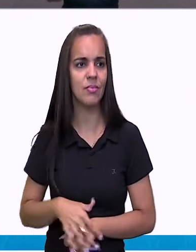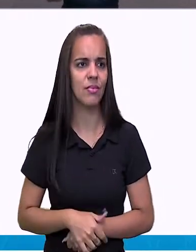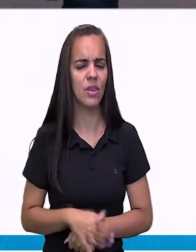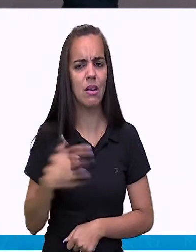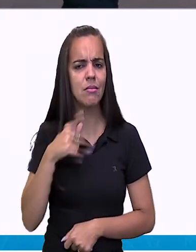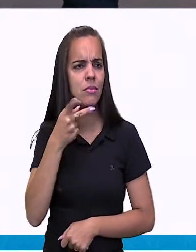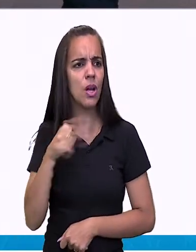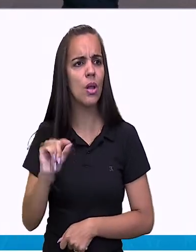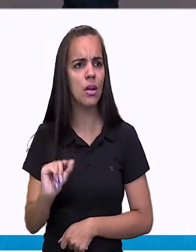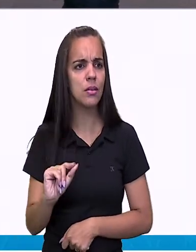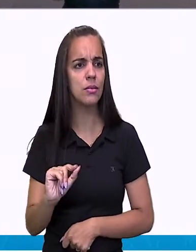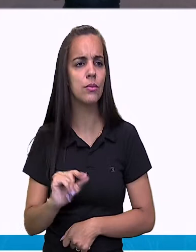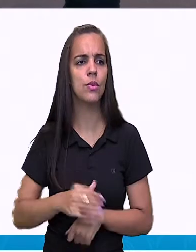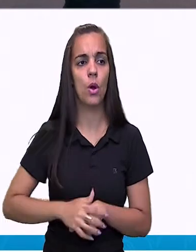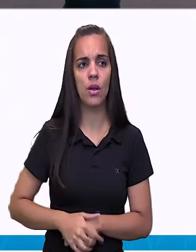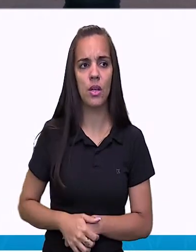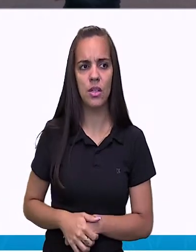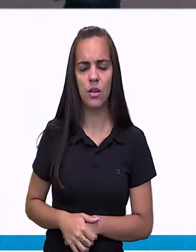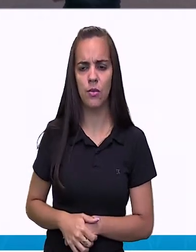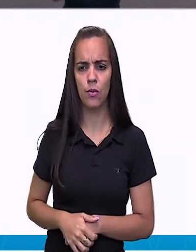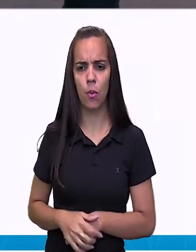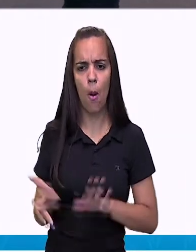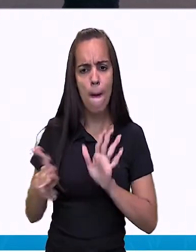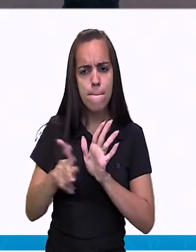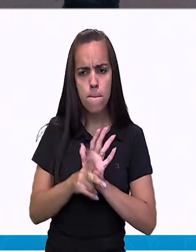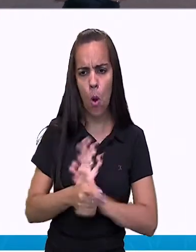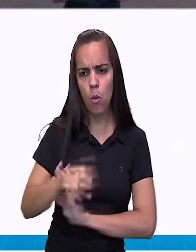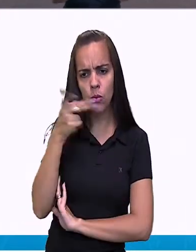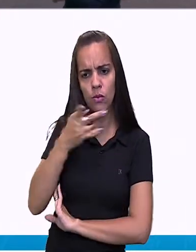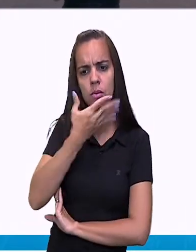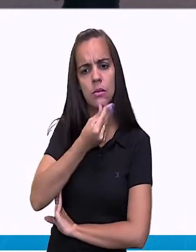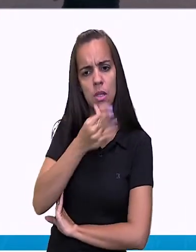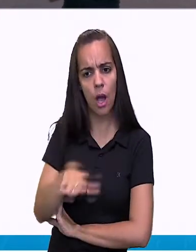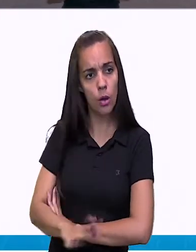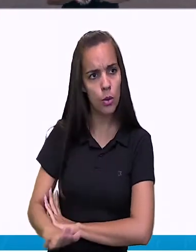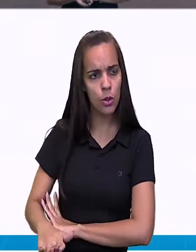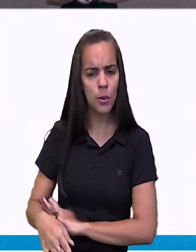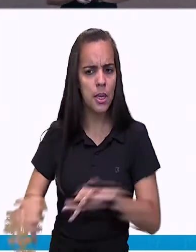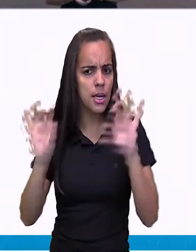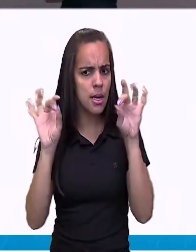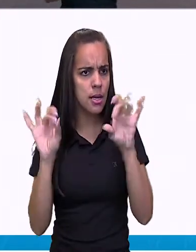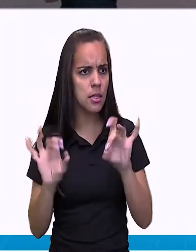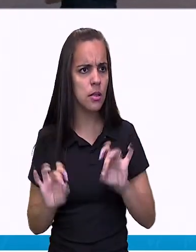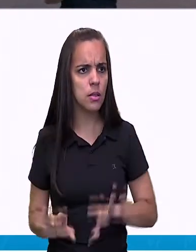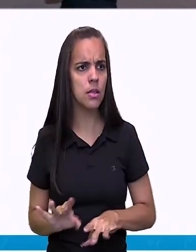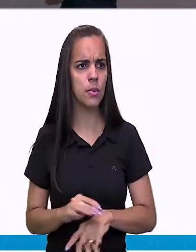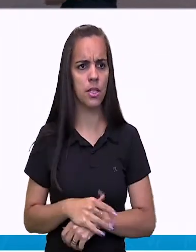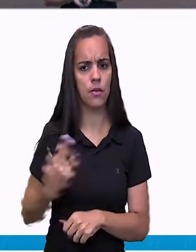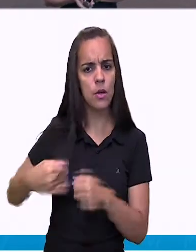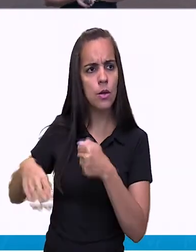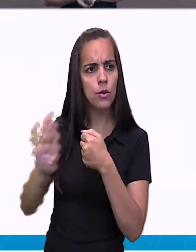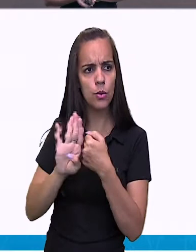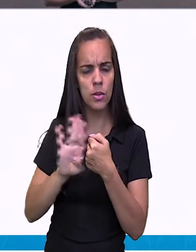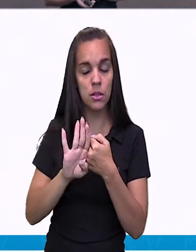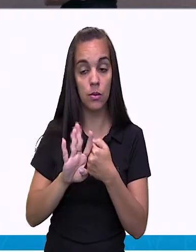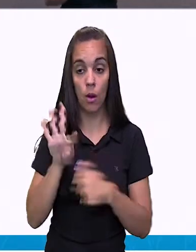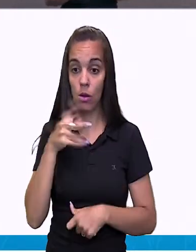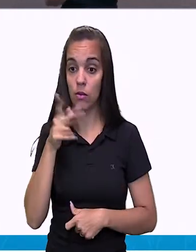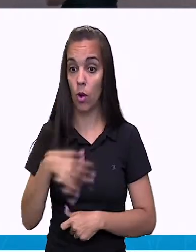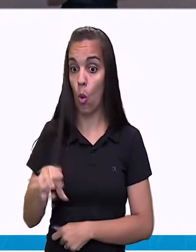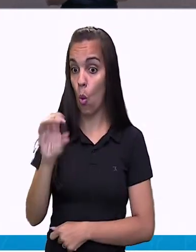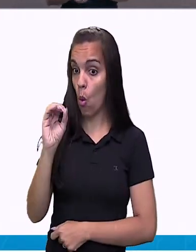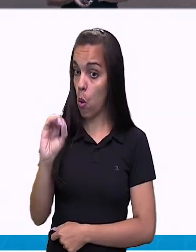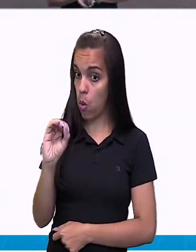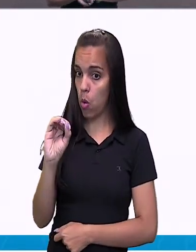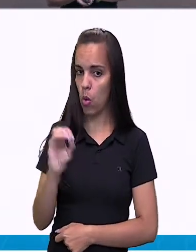ser aquele garoto específico, exclusivo, que você conhece. O garoto,